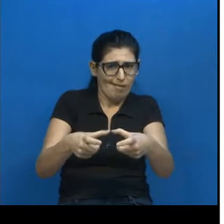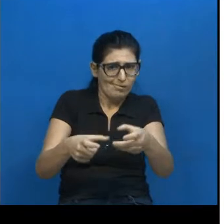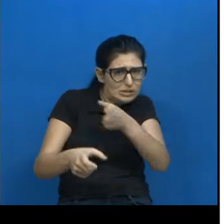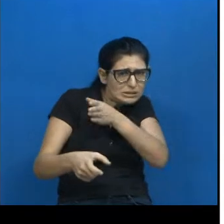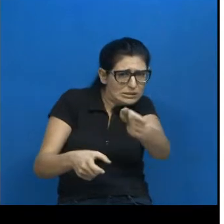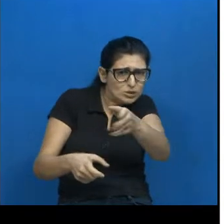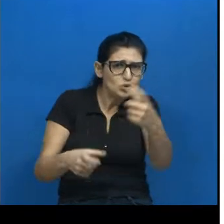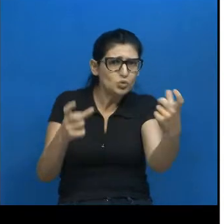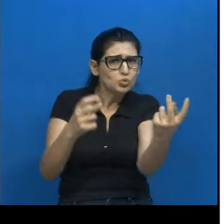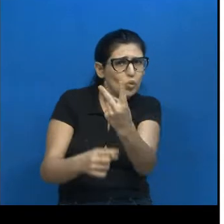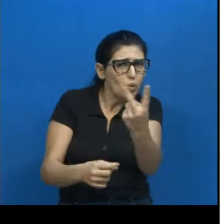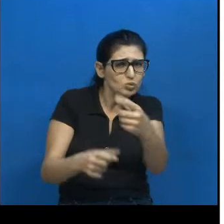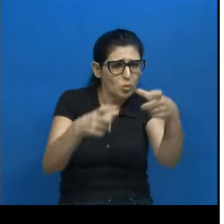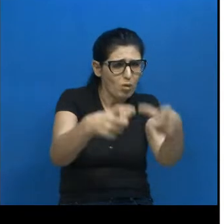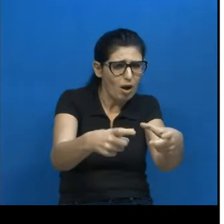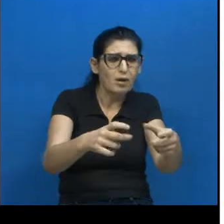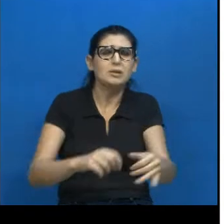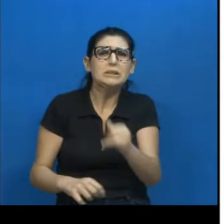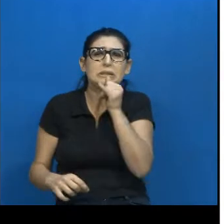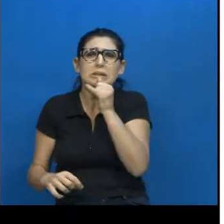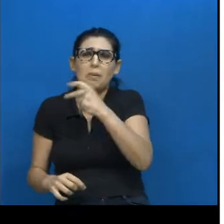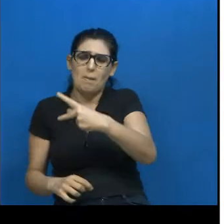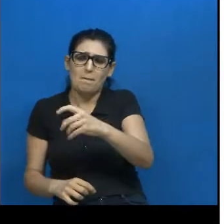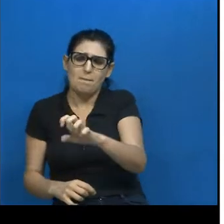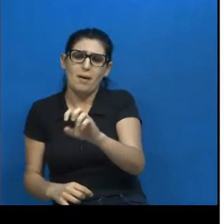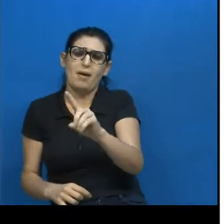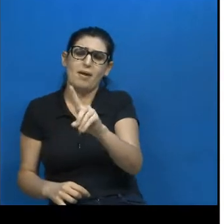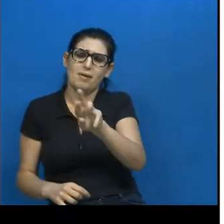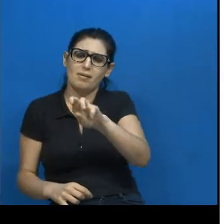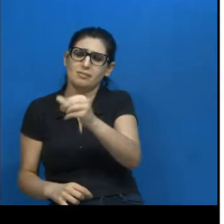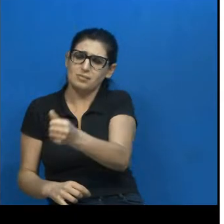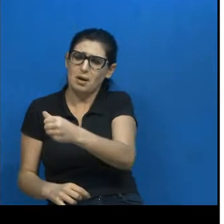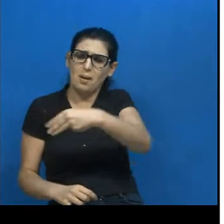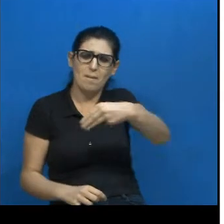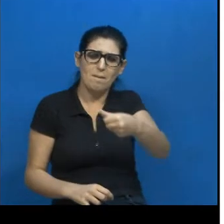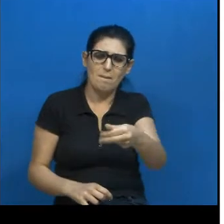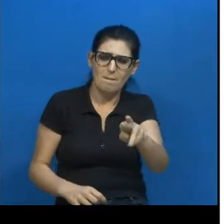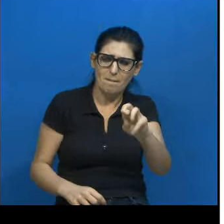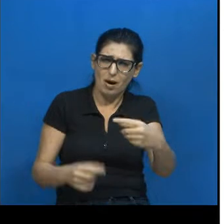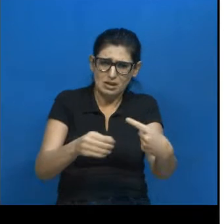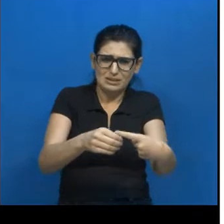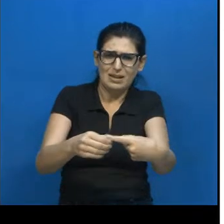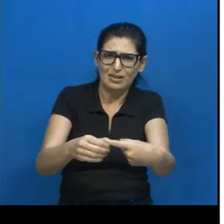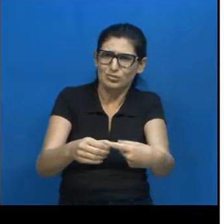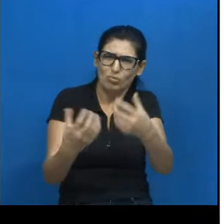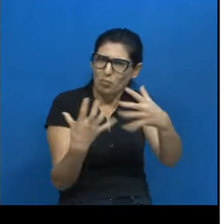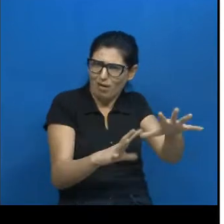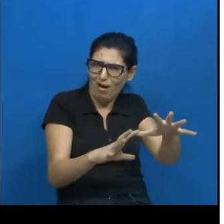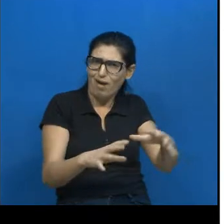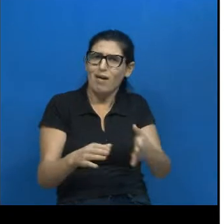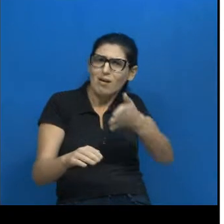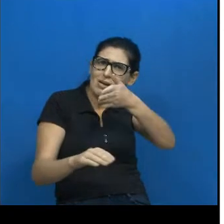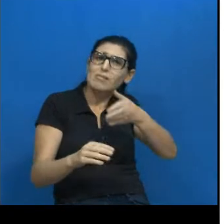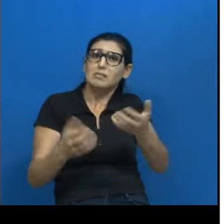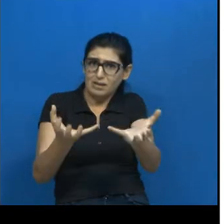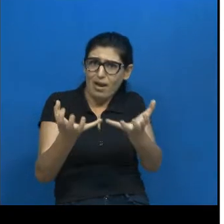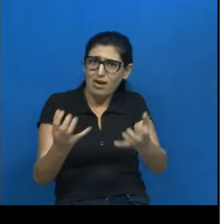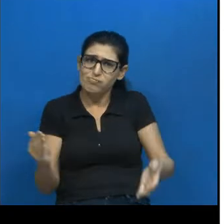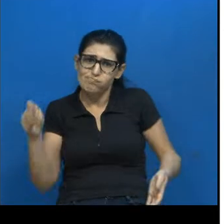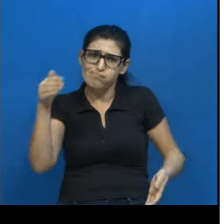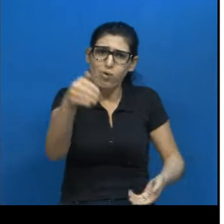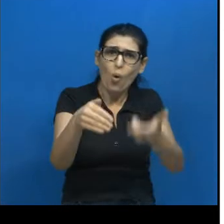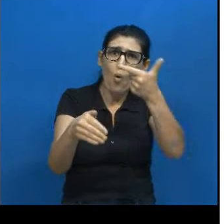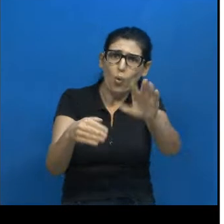do Pedramar, que só via para o centro, ele não quer ir no centro, ele quer ir lá para a cidade de Salvador, ou vice-versa, porque